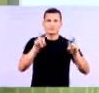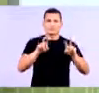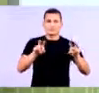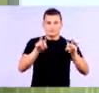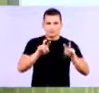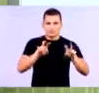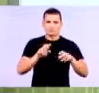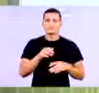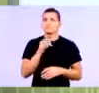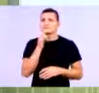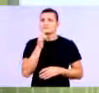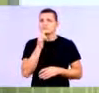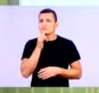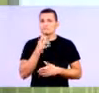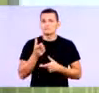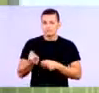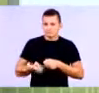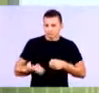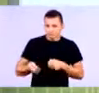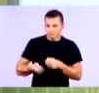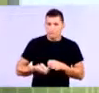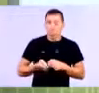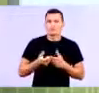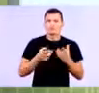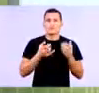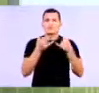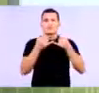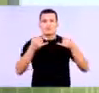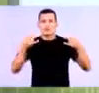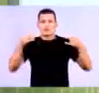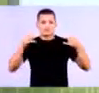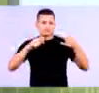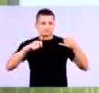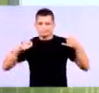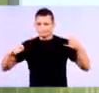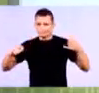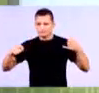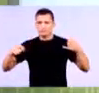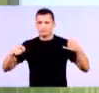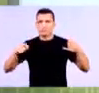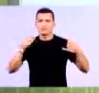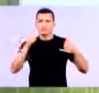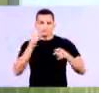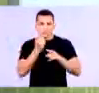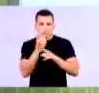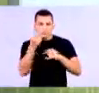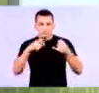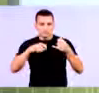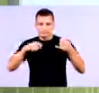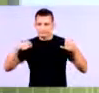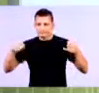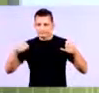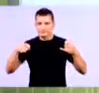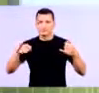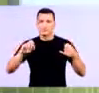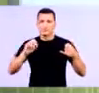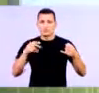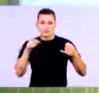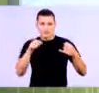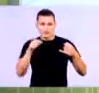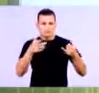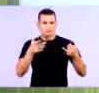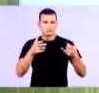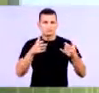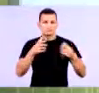dos cabos é desconectado? E até você descobrir que o cabo foi desconectado ou aquele plug ele